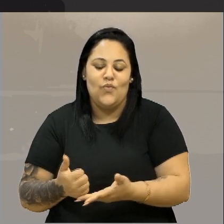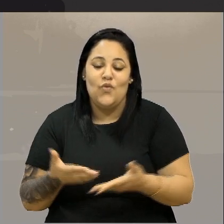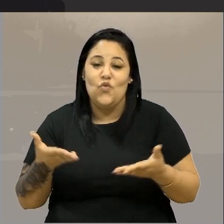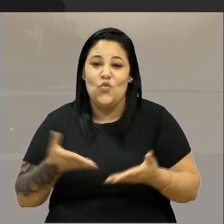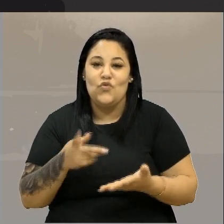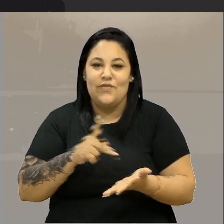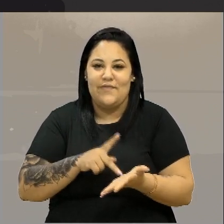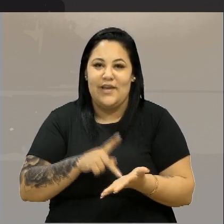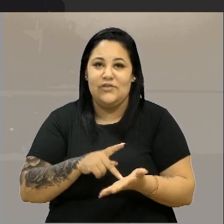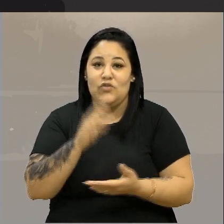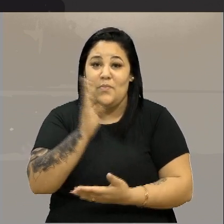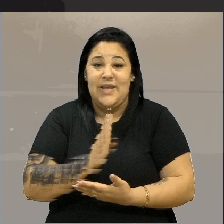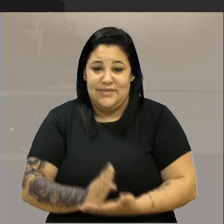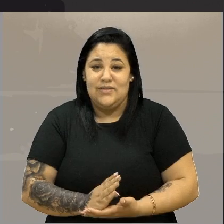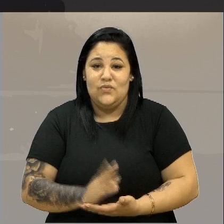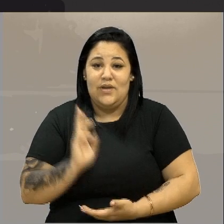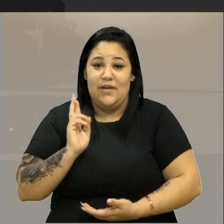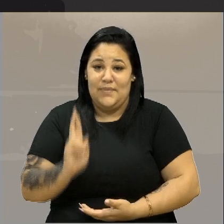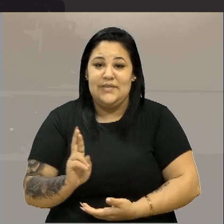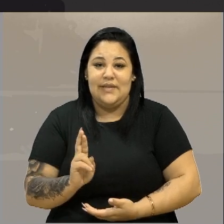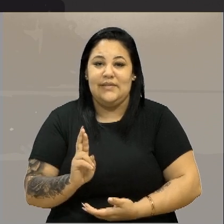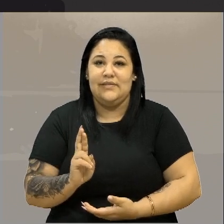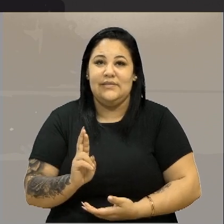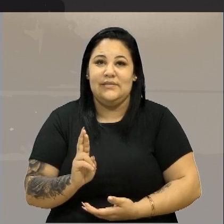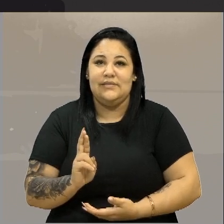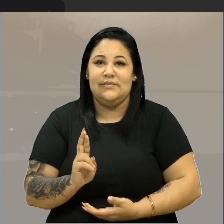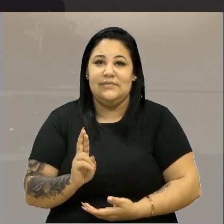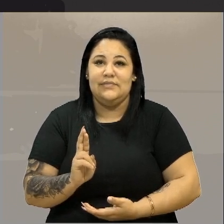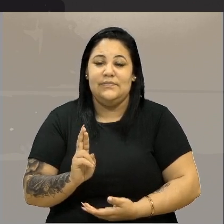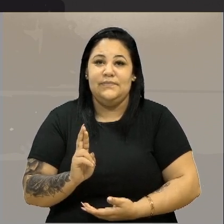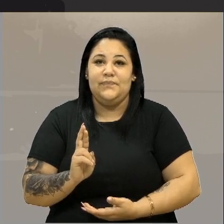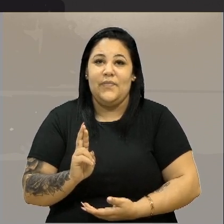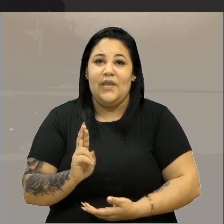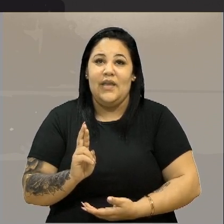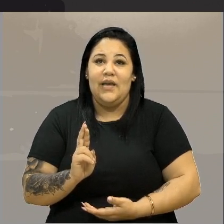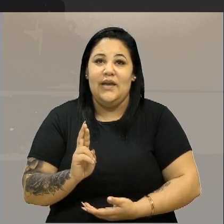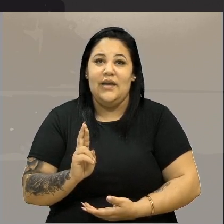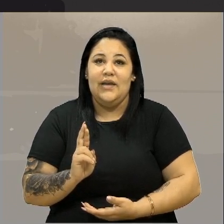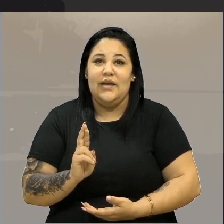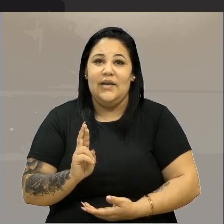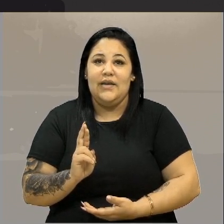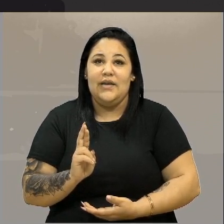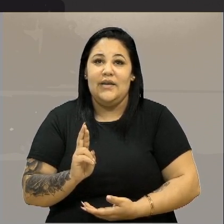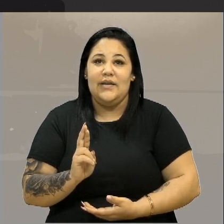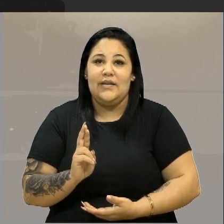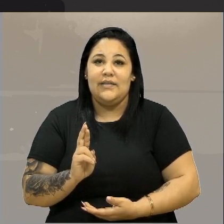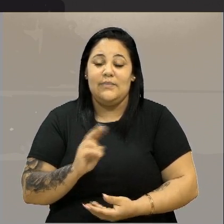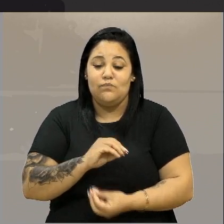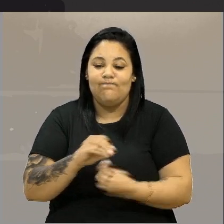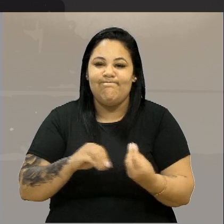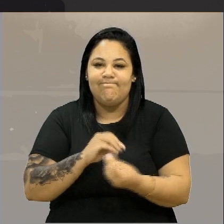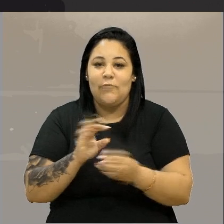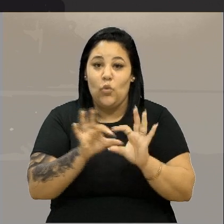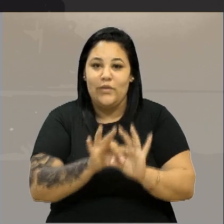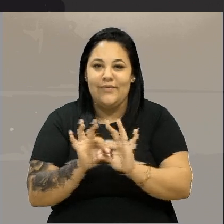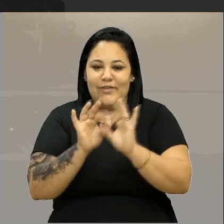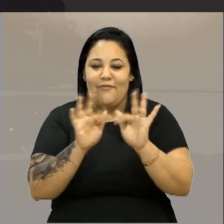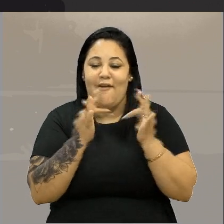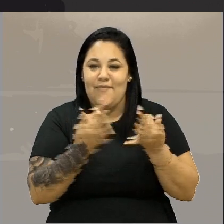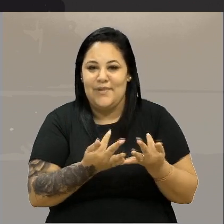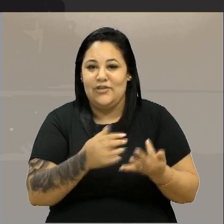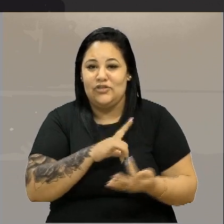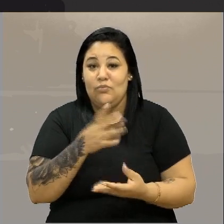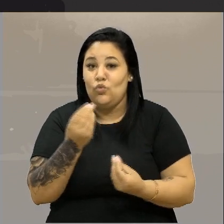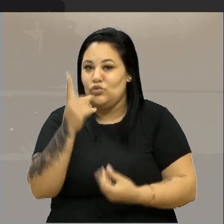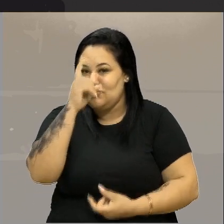o Brasil ele representa isso, né? Uma deteriorização na parte da família. Então, a gente está tendo muita dificuldade